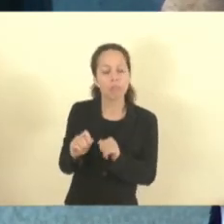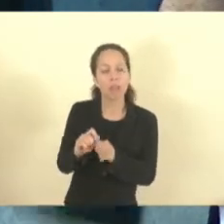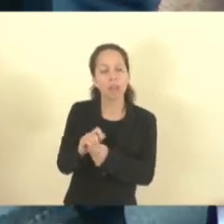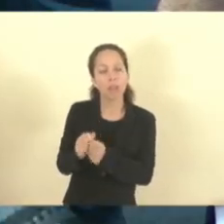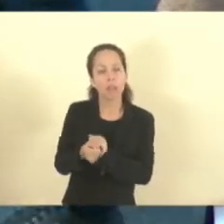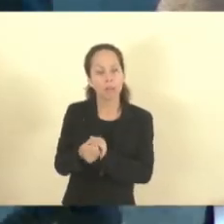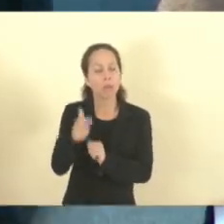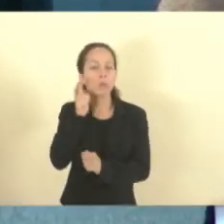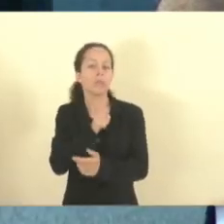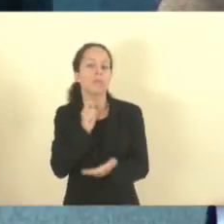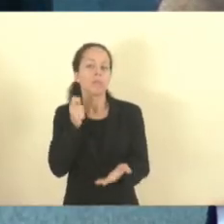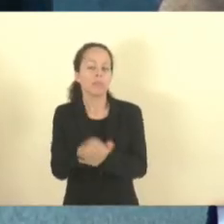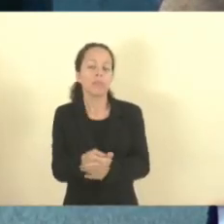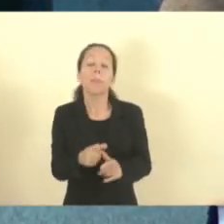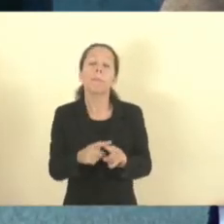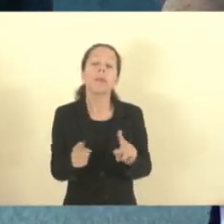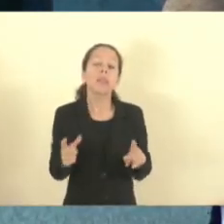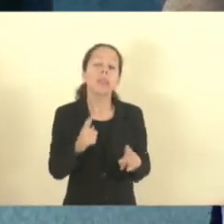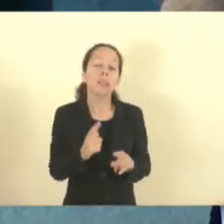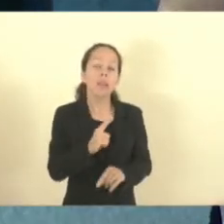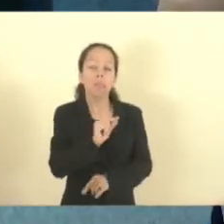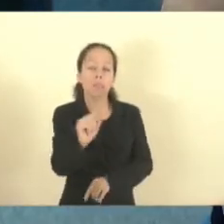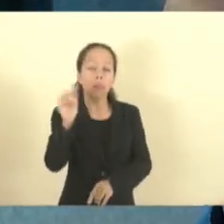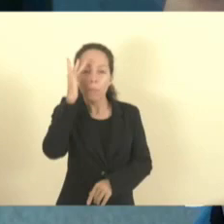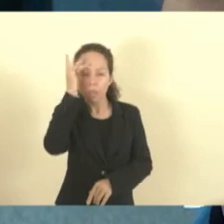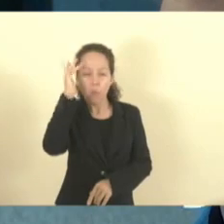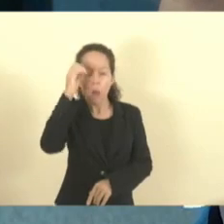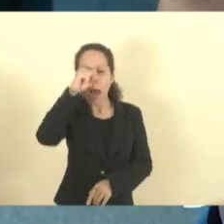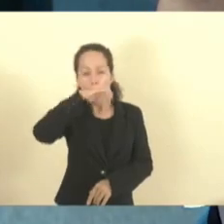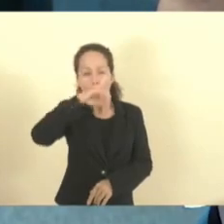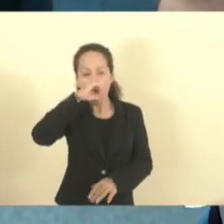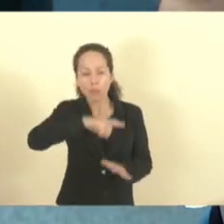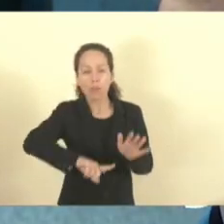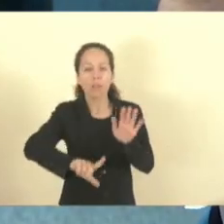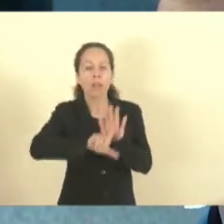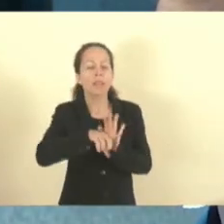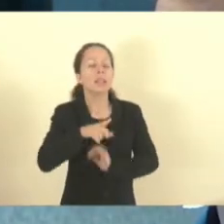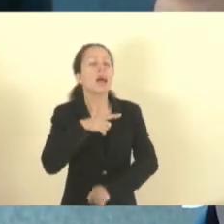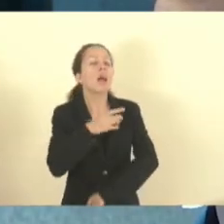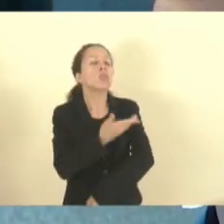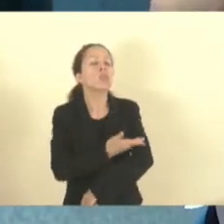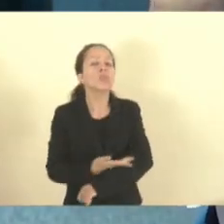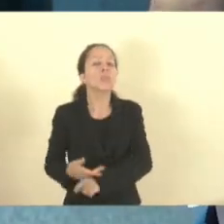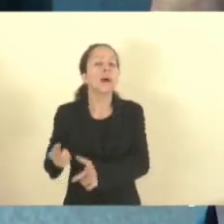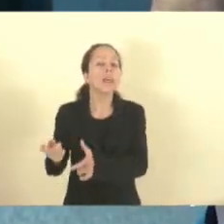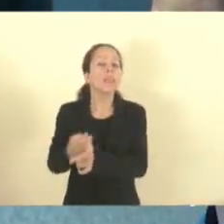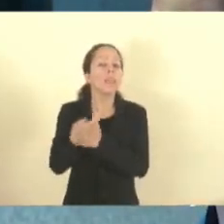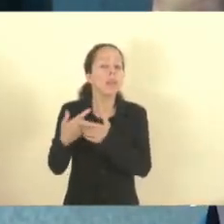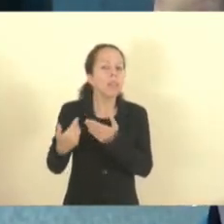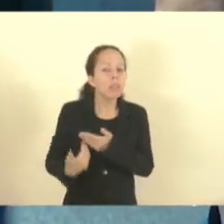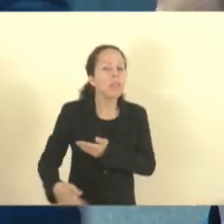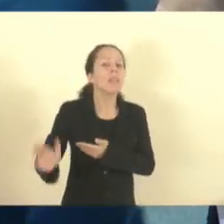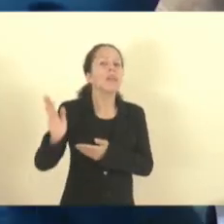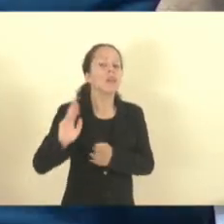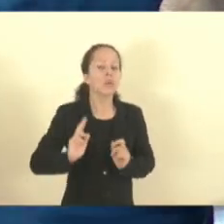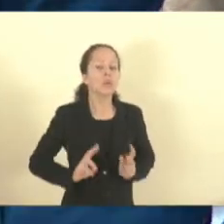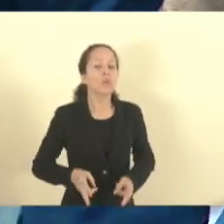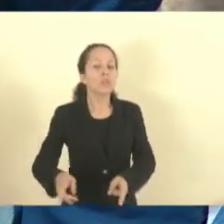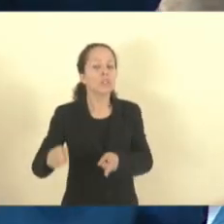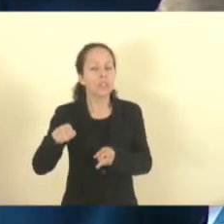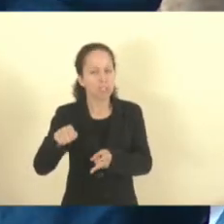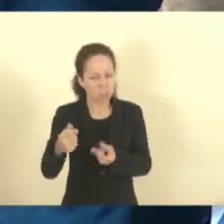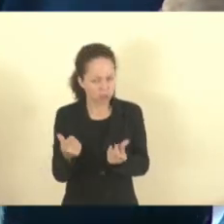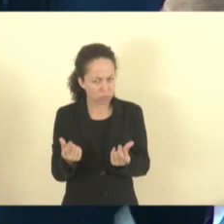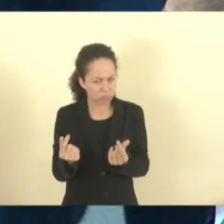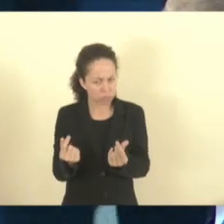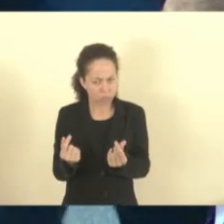algumas pessoas que abusam dessa legislação e ficam de forma costumaz como devedores, e isso gera uma injustiça tributária,